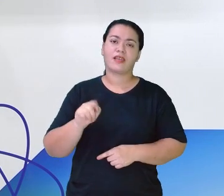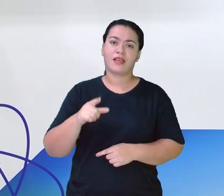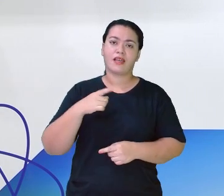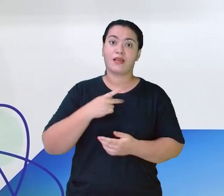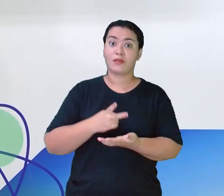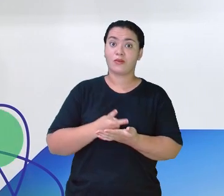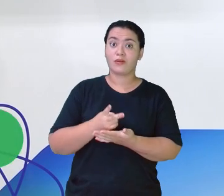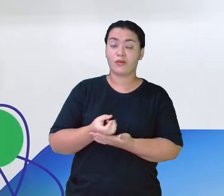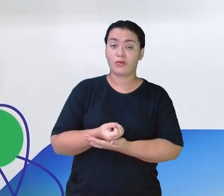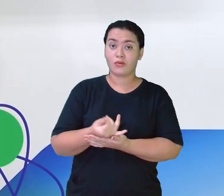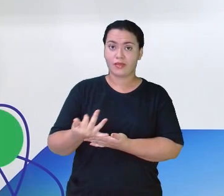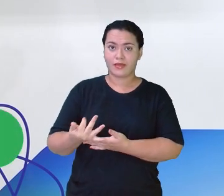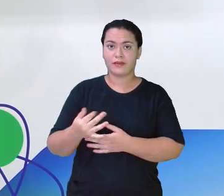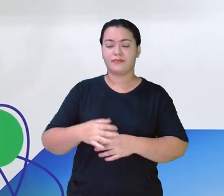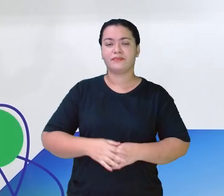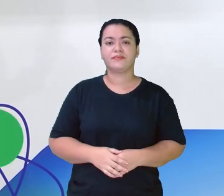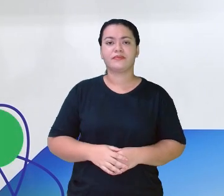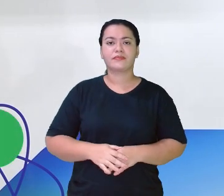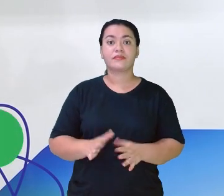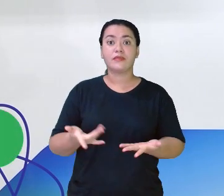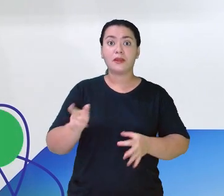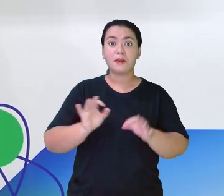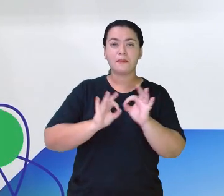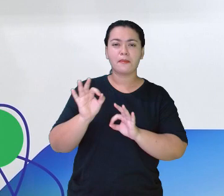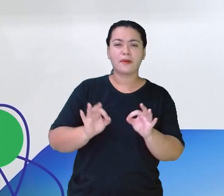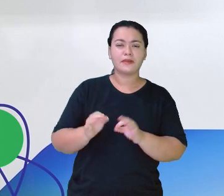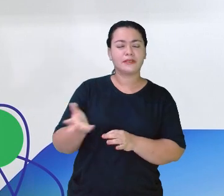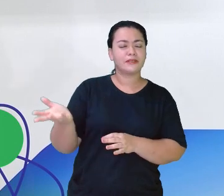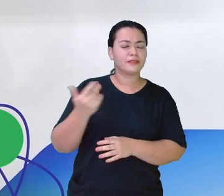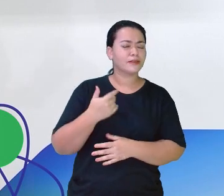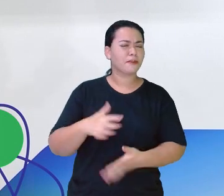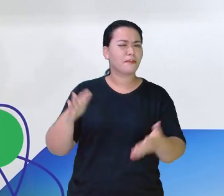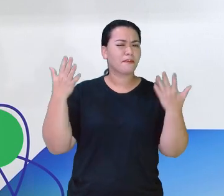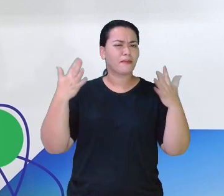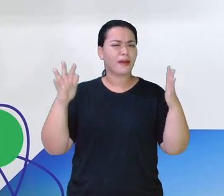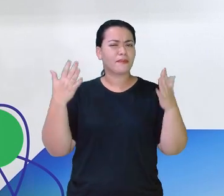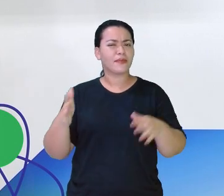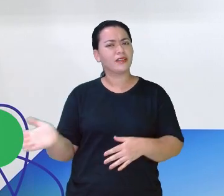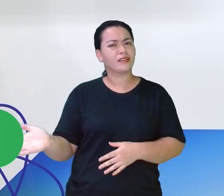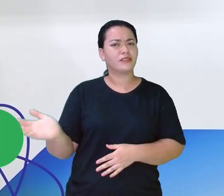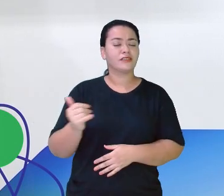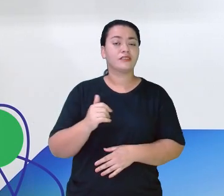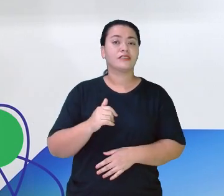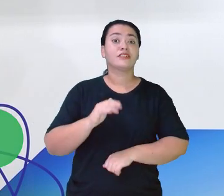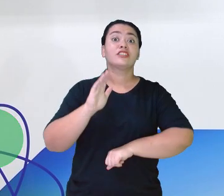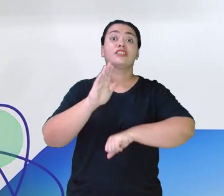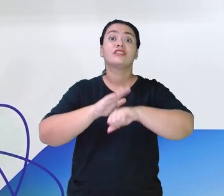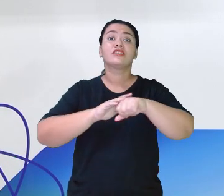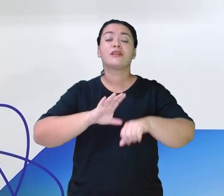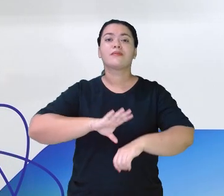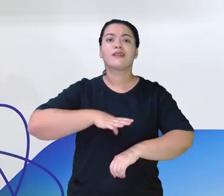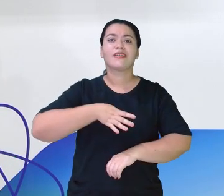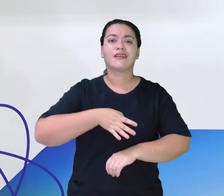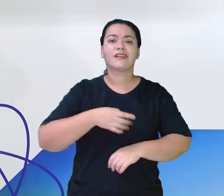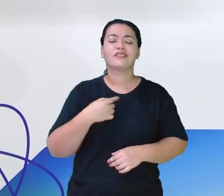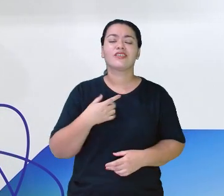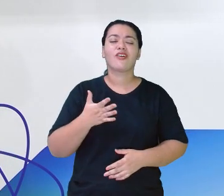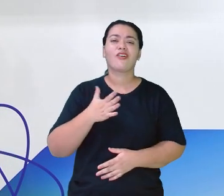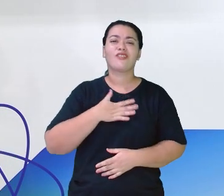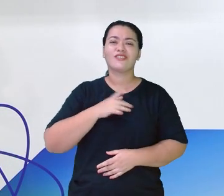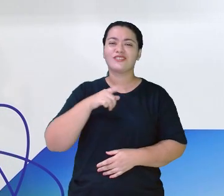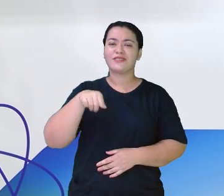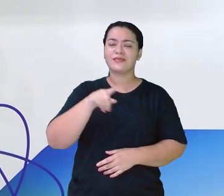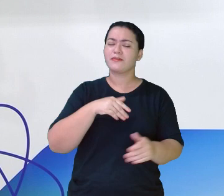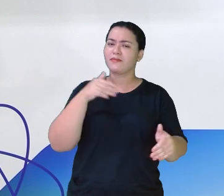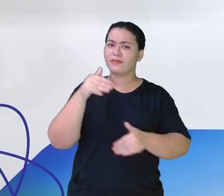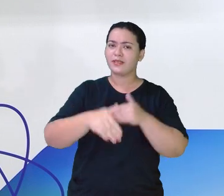em fração, tá bom? Então, preparados? Bate palma, chama essa coragem, porque vocês sabem que eu gosto de vocês aqui,